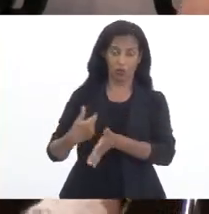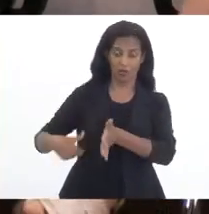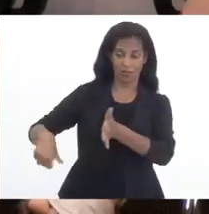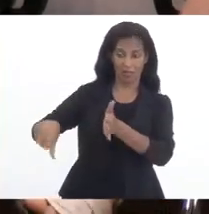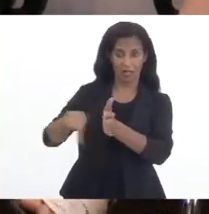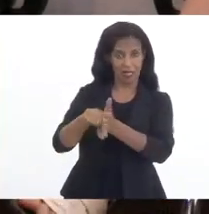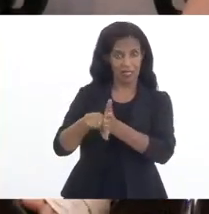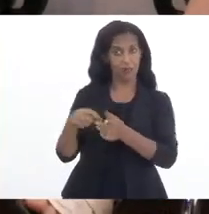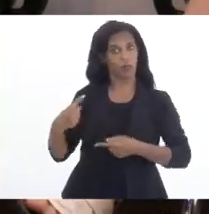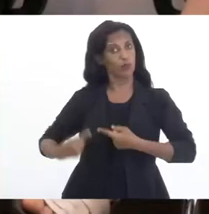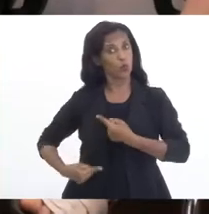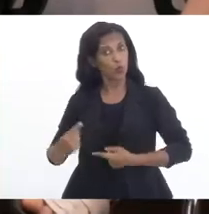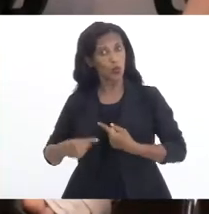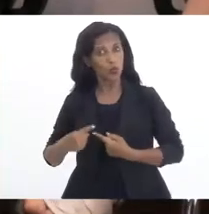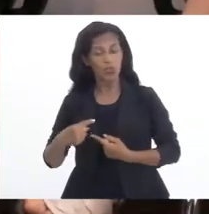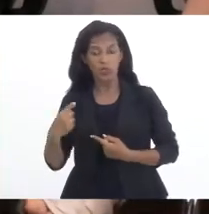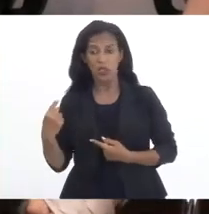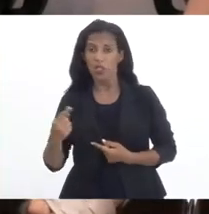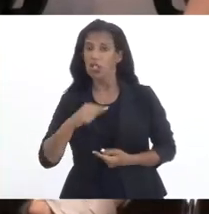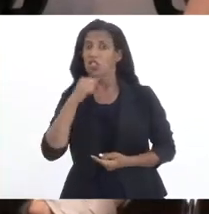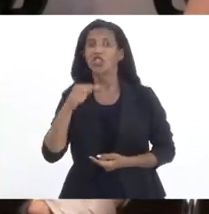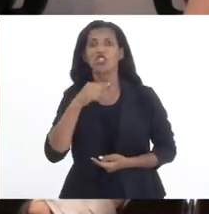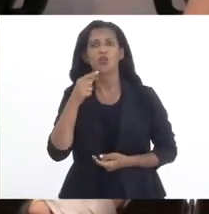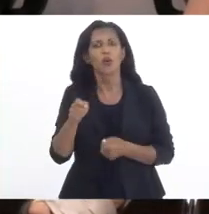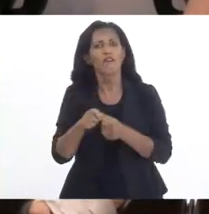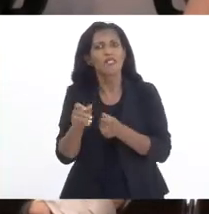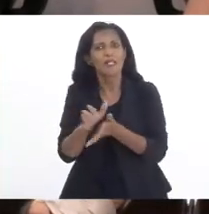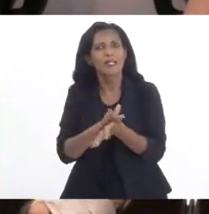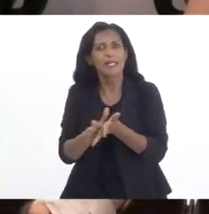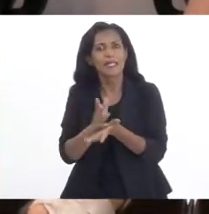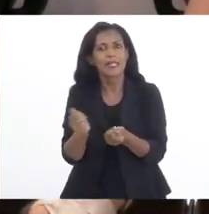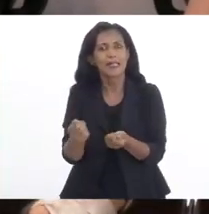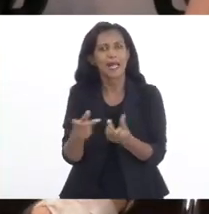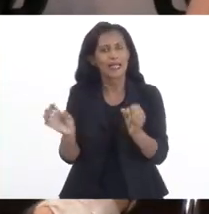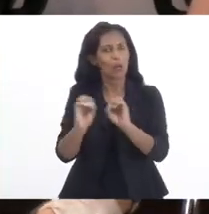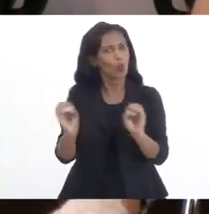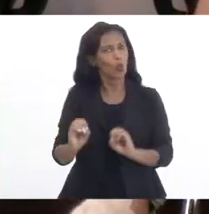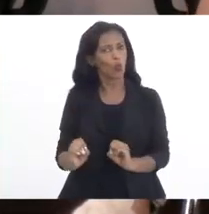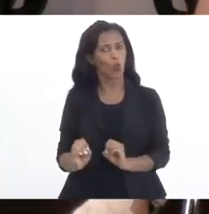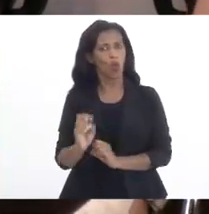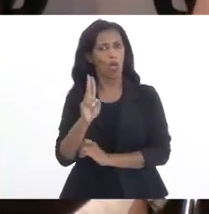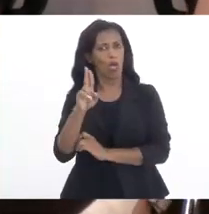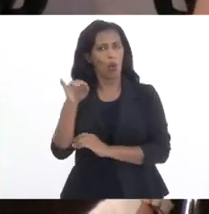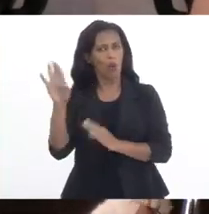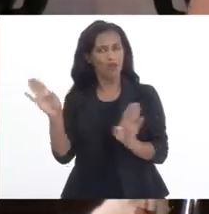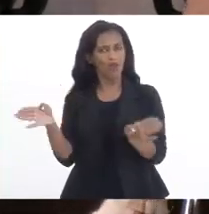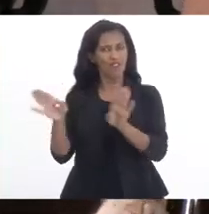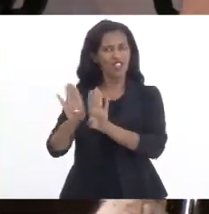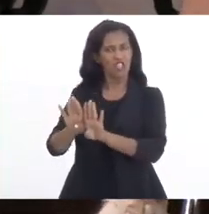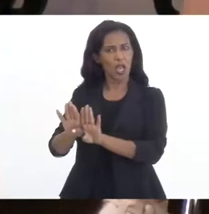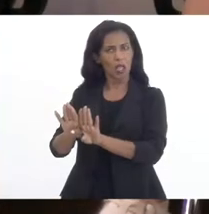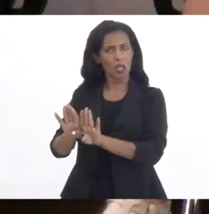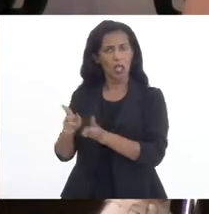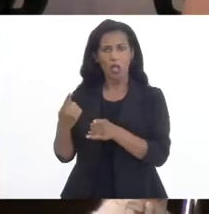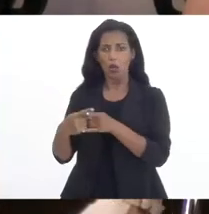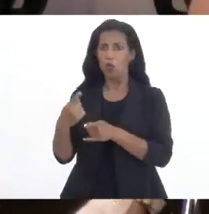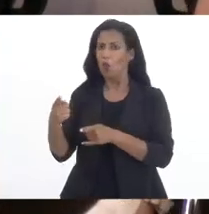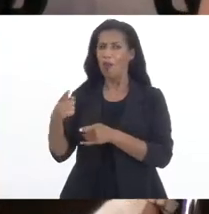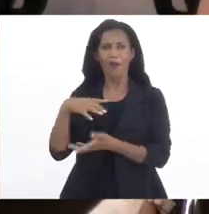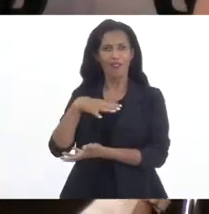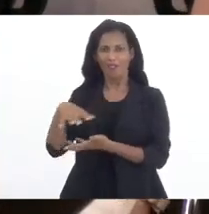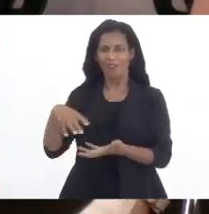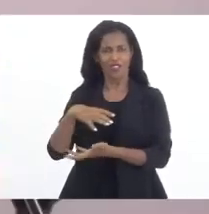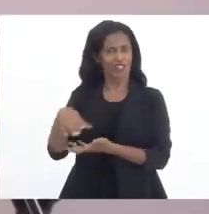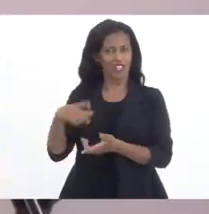e político, e a gente não conseguiu fazer nada. A UESO estava de portas fechadas, não porque ela estava de